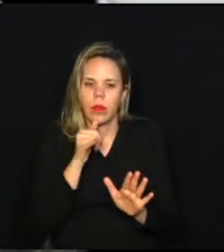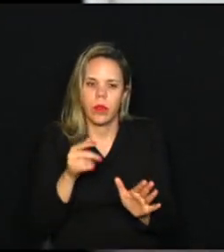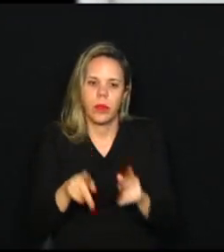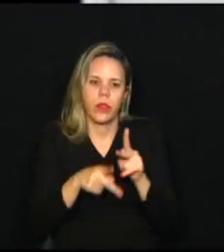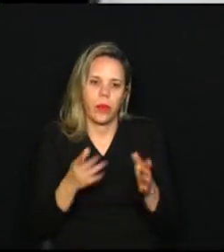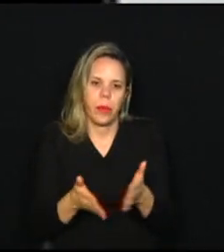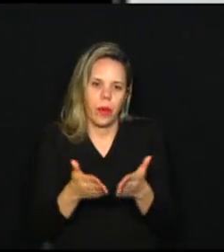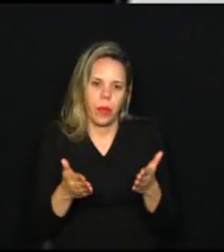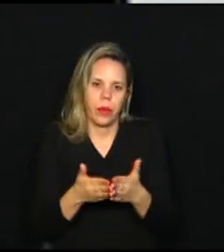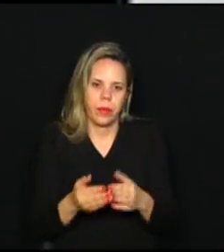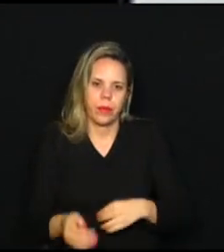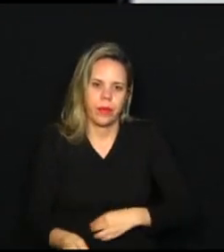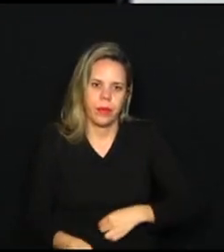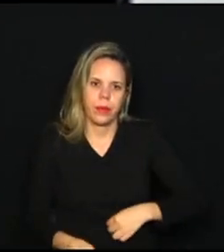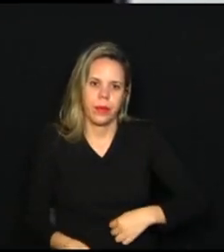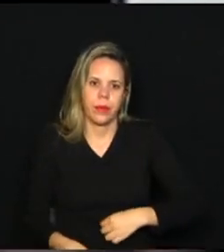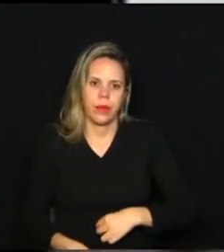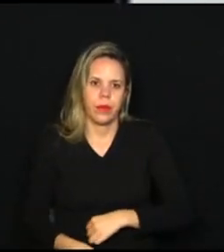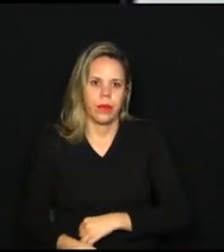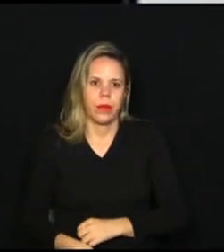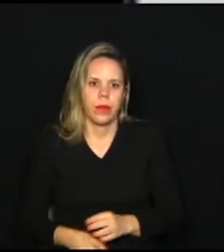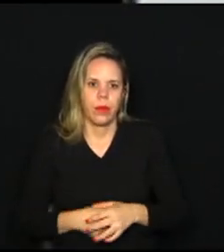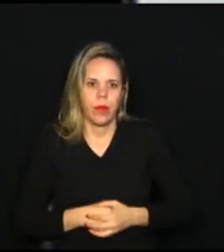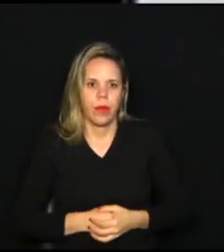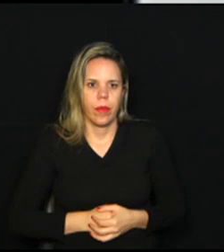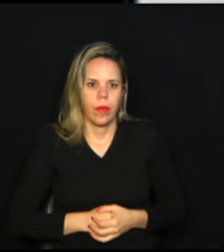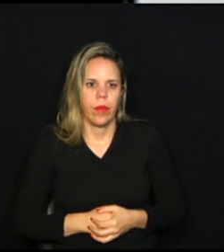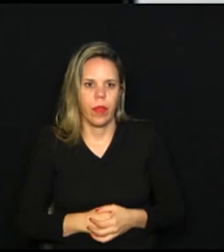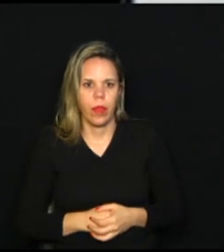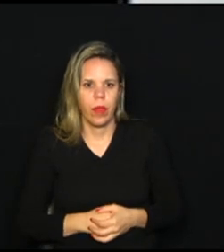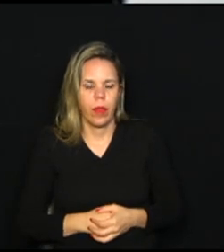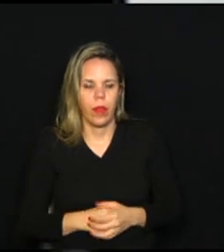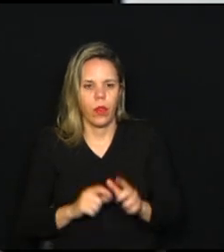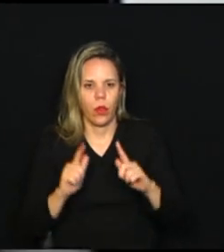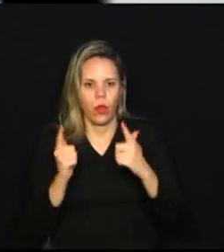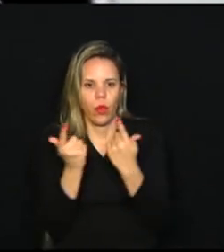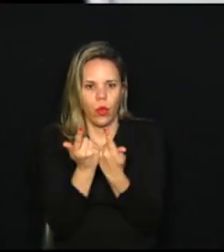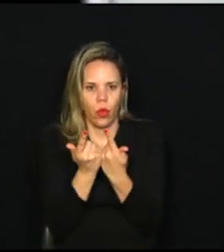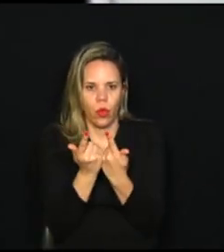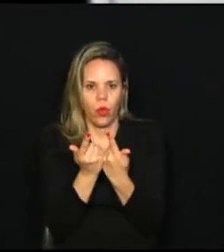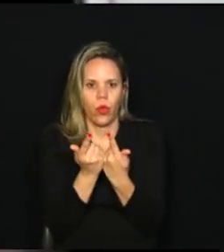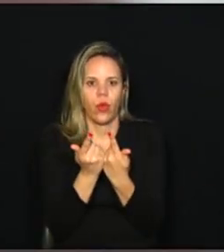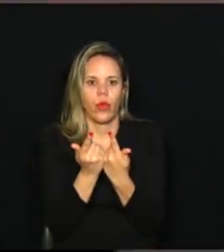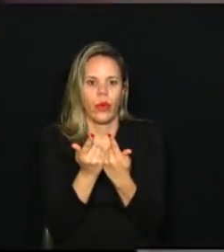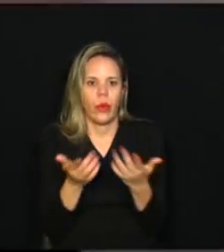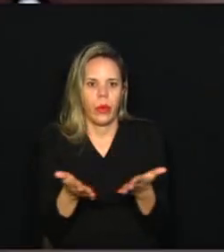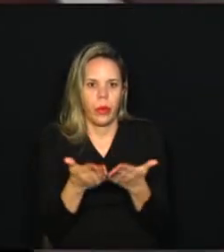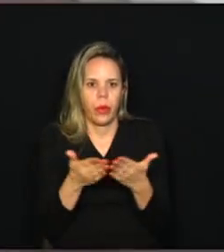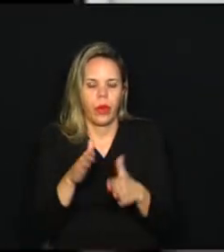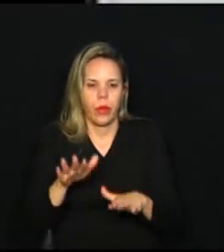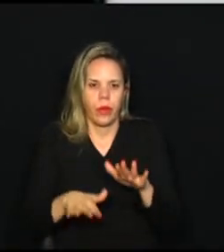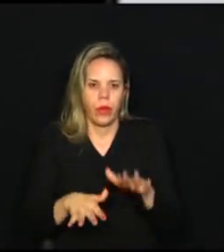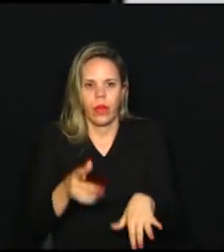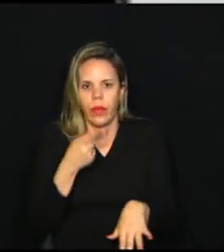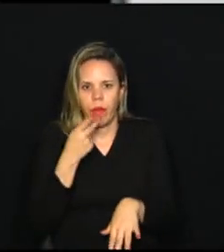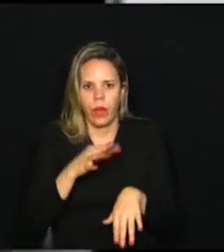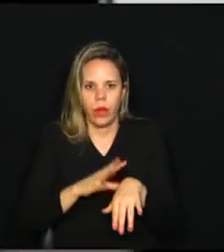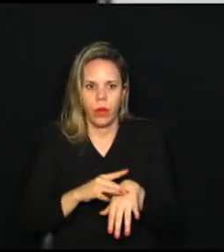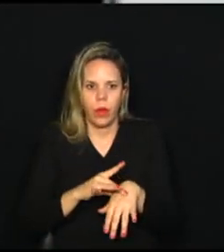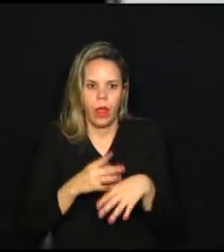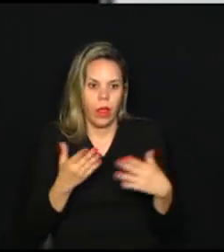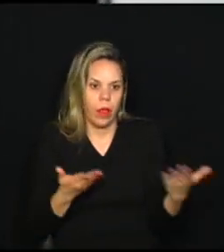um público-alvo específico, né, que seria a questão dos grupos vulneráveis, que muitas vezes a gente fala da doença, mas